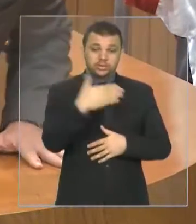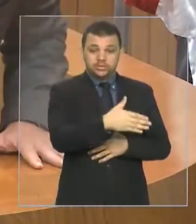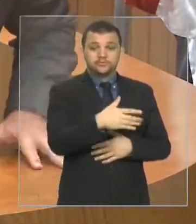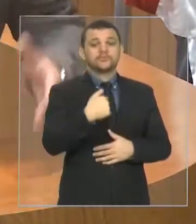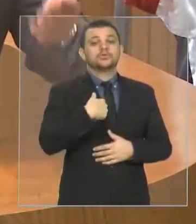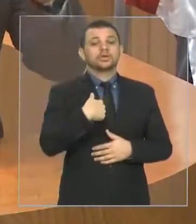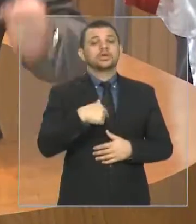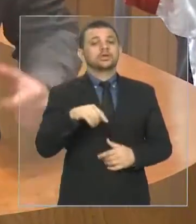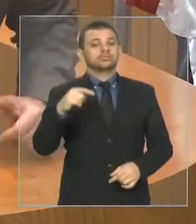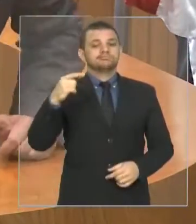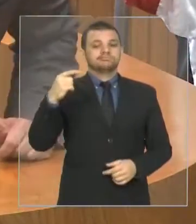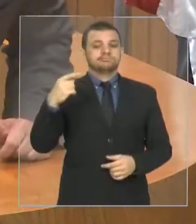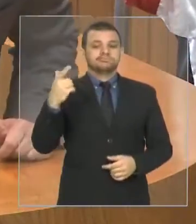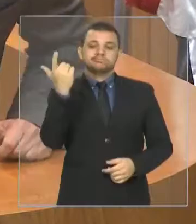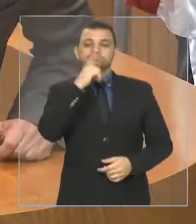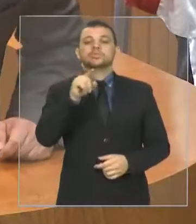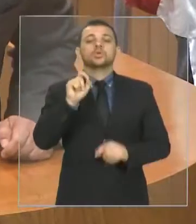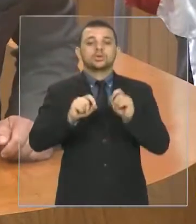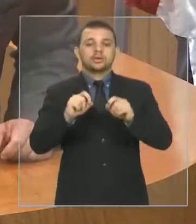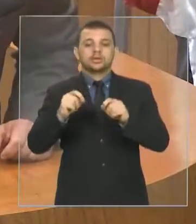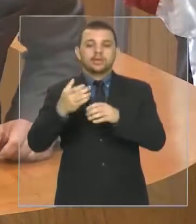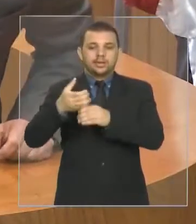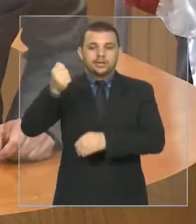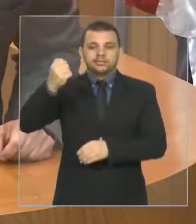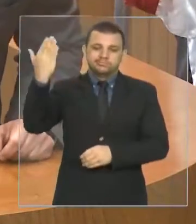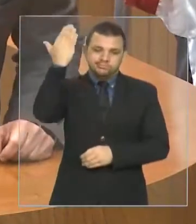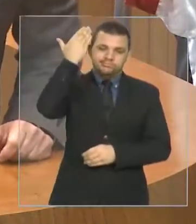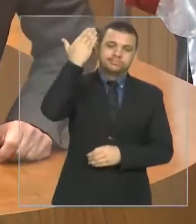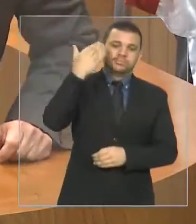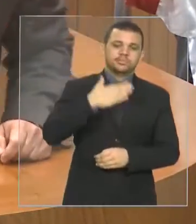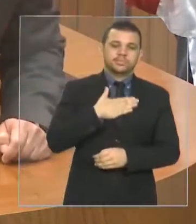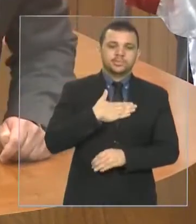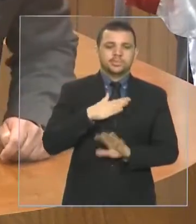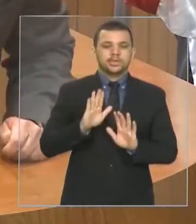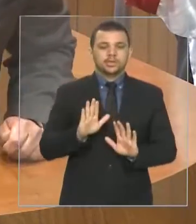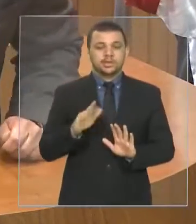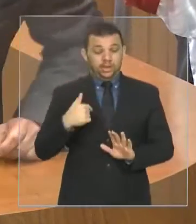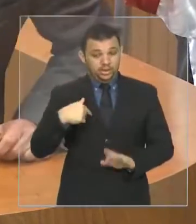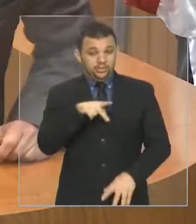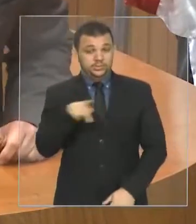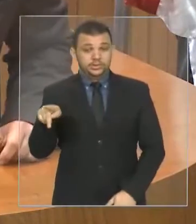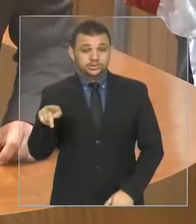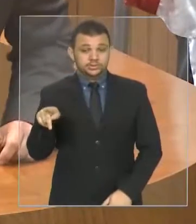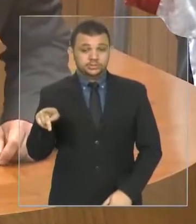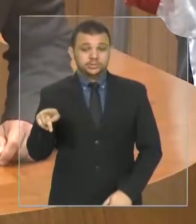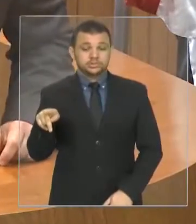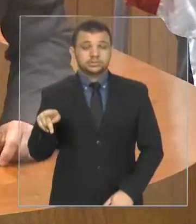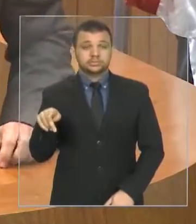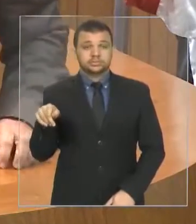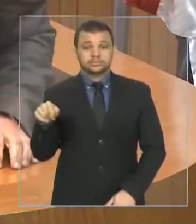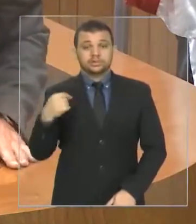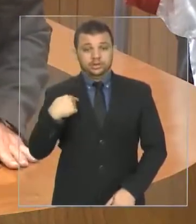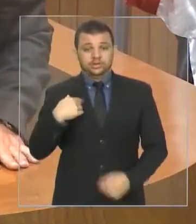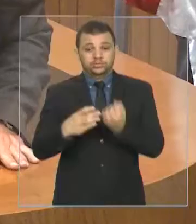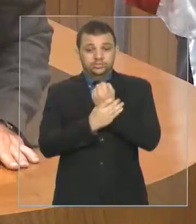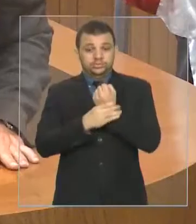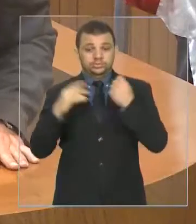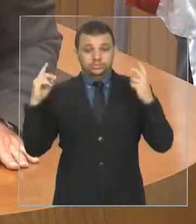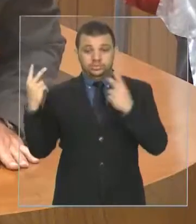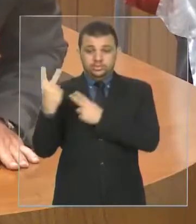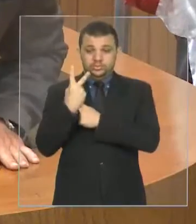fica lá embaixo. Então, eram essas minhas palavras. Quero desejar boa sorte ao TJD e dizer mais uma